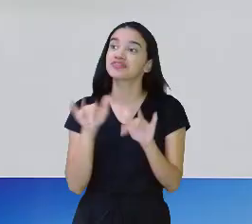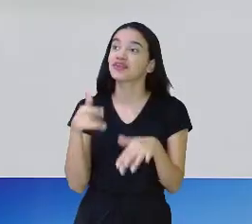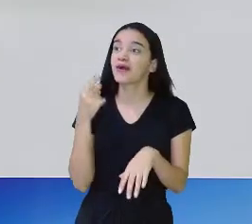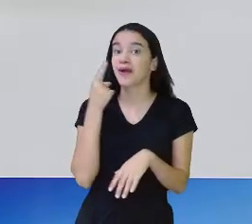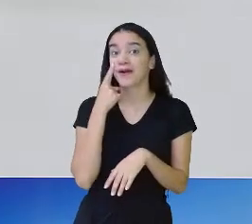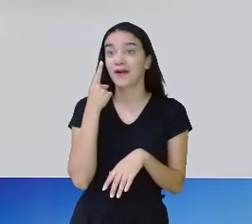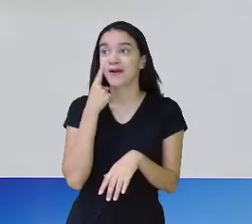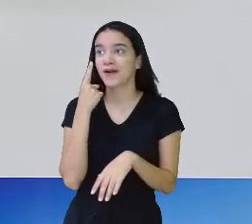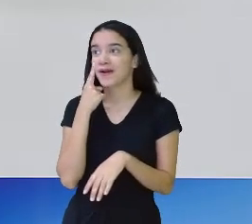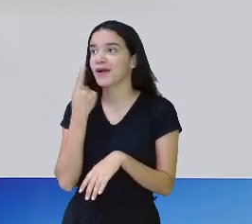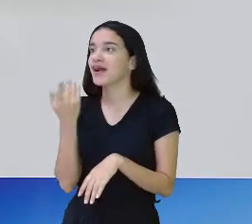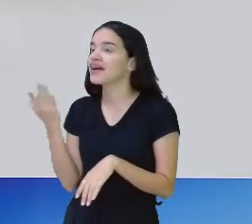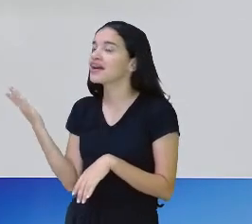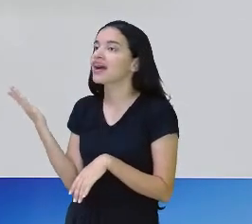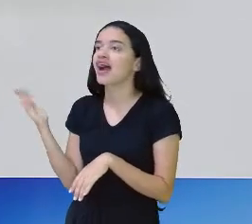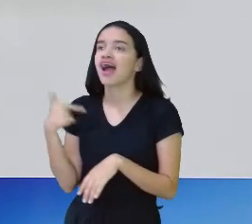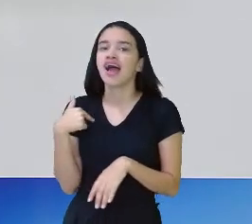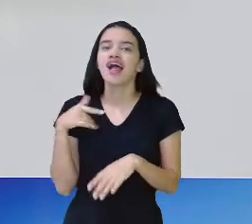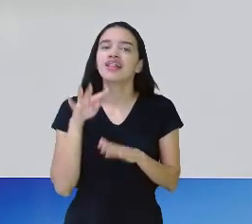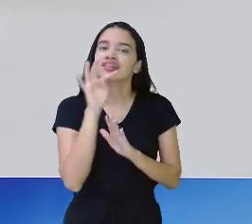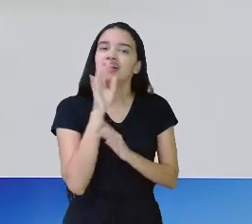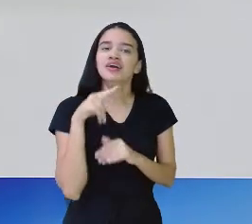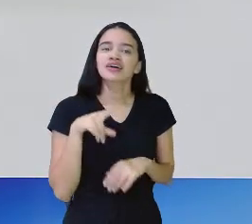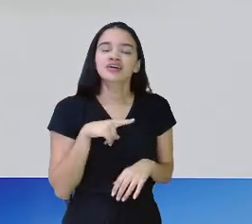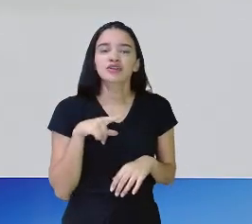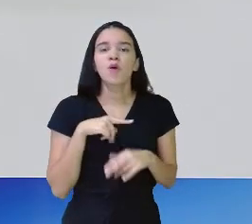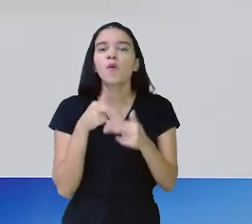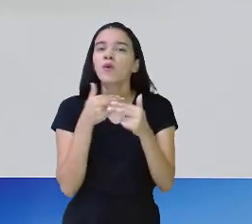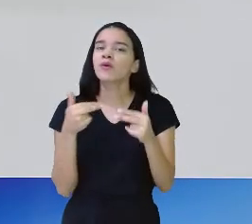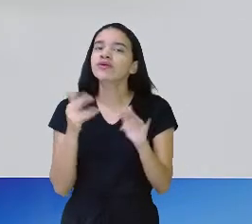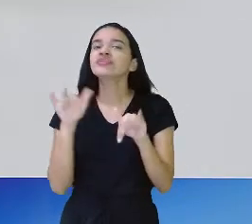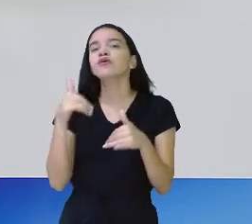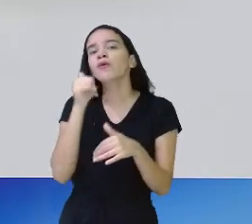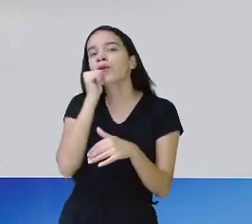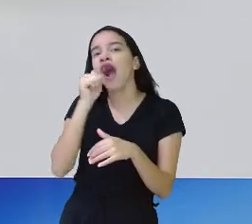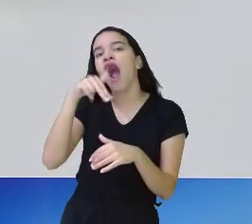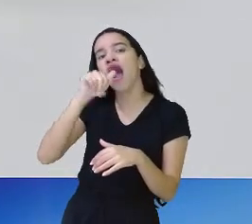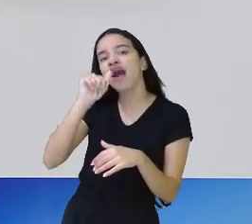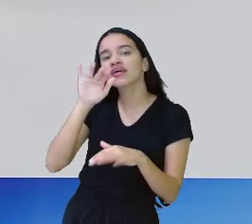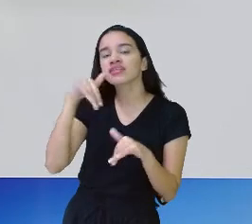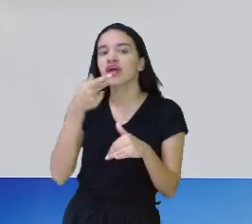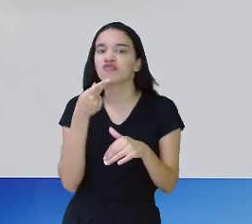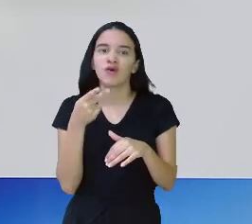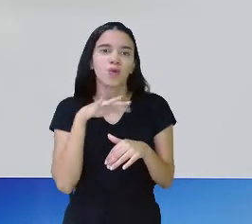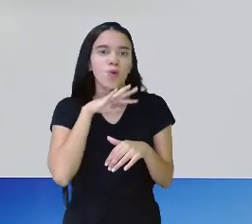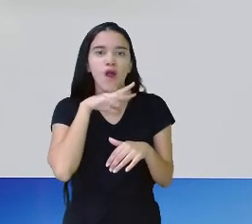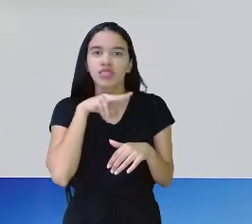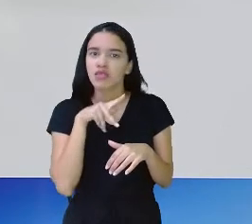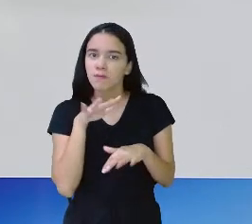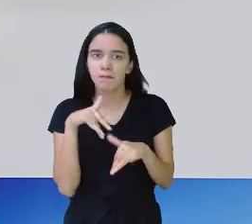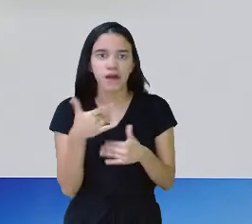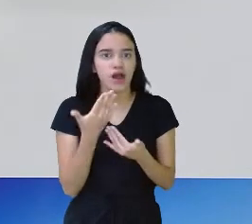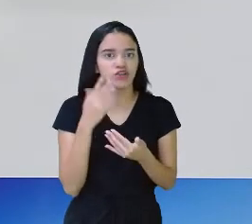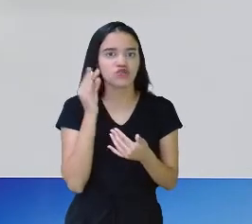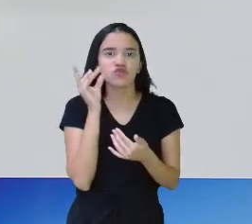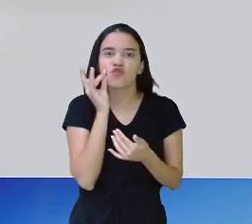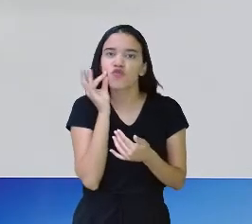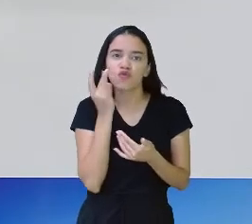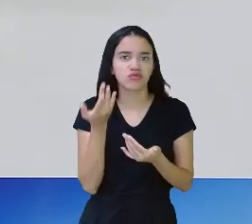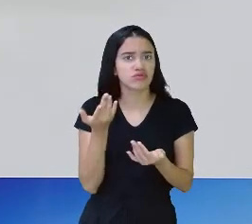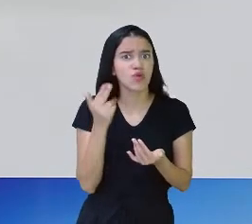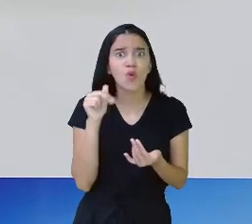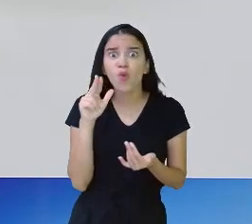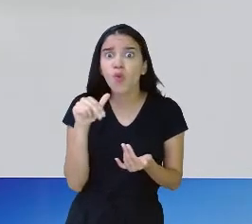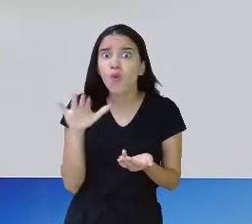Olha só, professora Márcia, eu tenho uma coisa para te contar sobre a Ana. A Ana, ela nunca acha os bichinhos fofinhos.